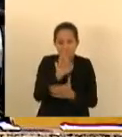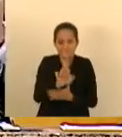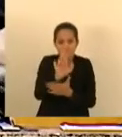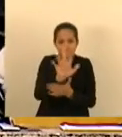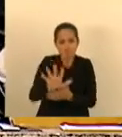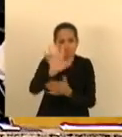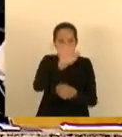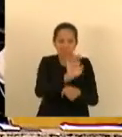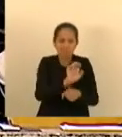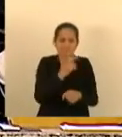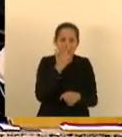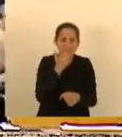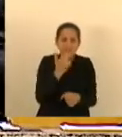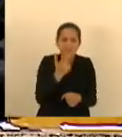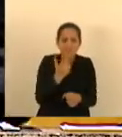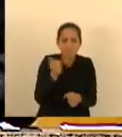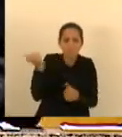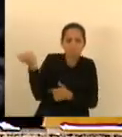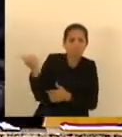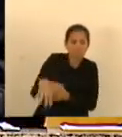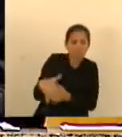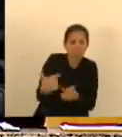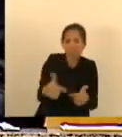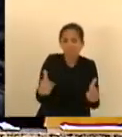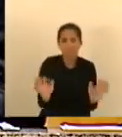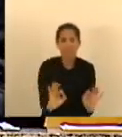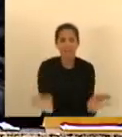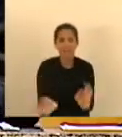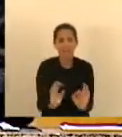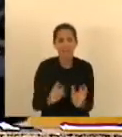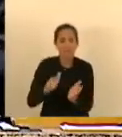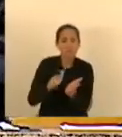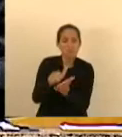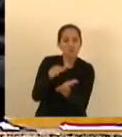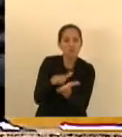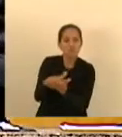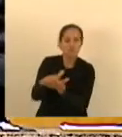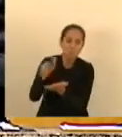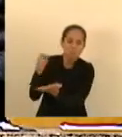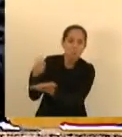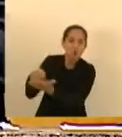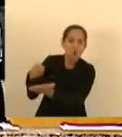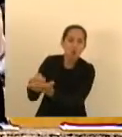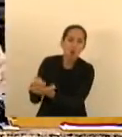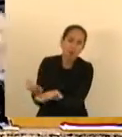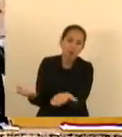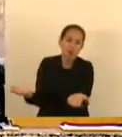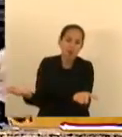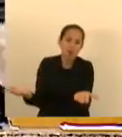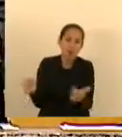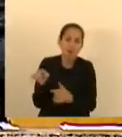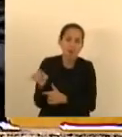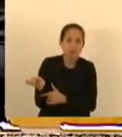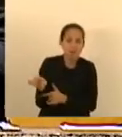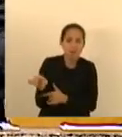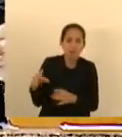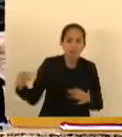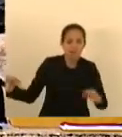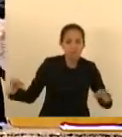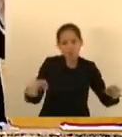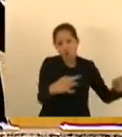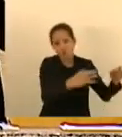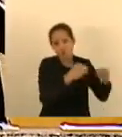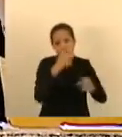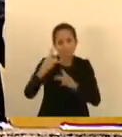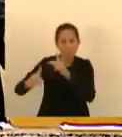até inútil, porque a cobrança da nota fiscal é devida ao cidadão. Só que ele pode paralisar toda a